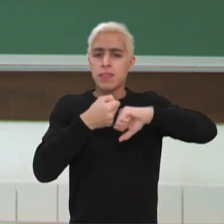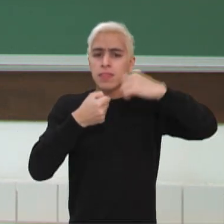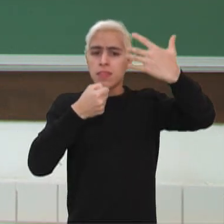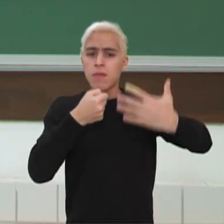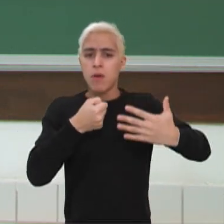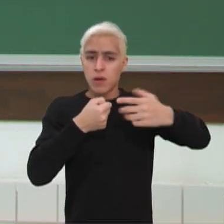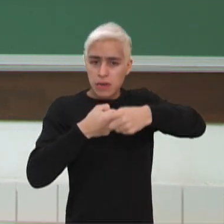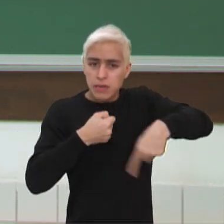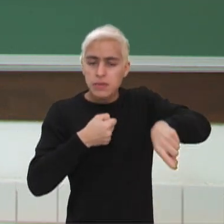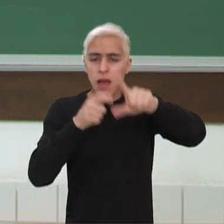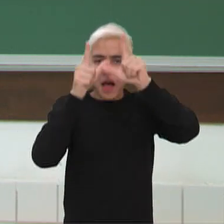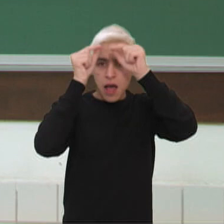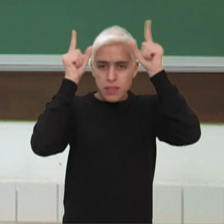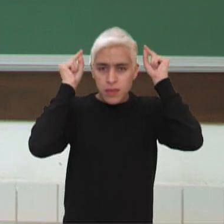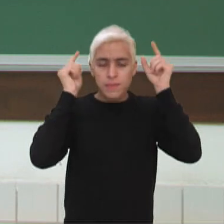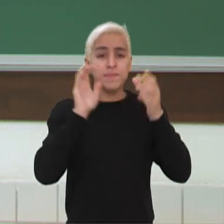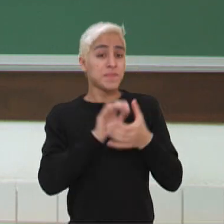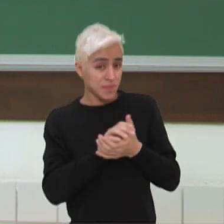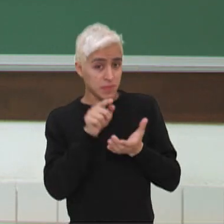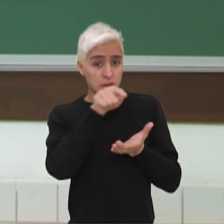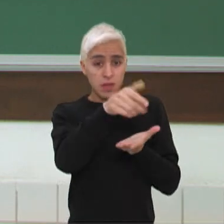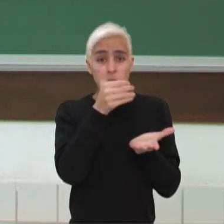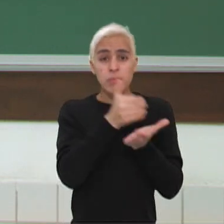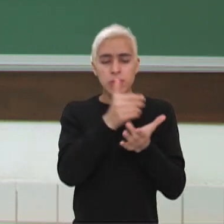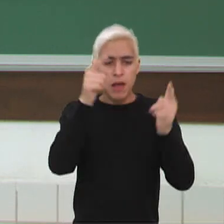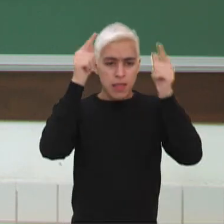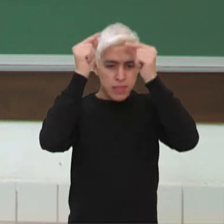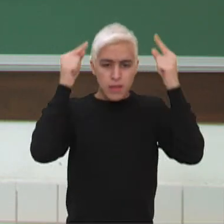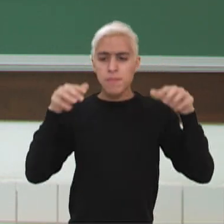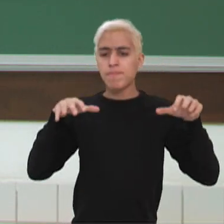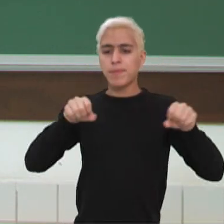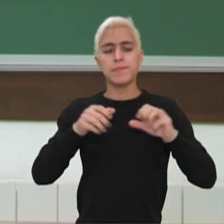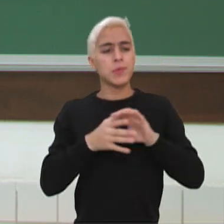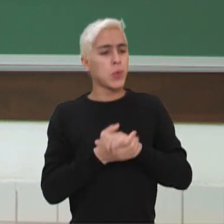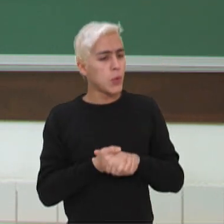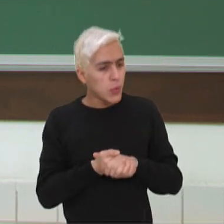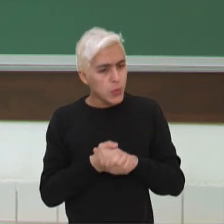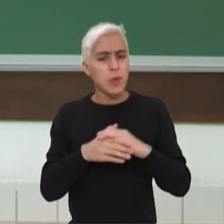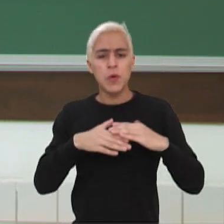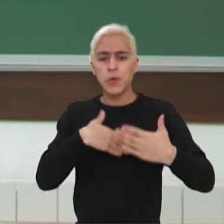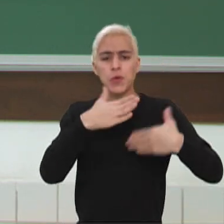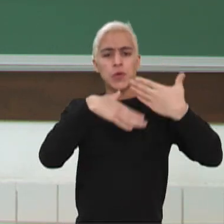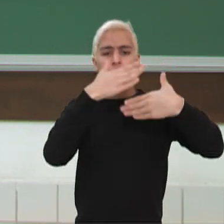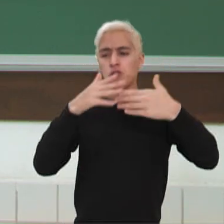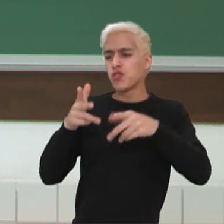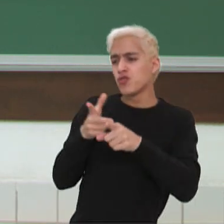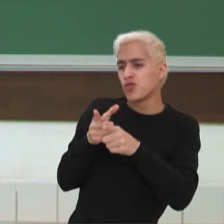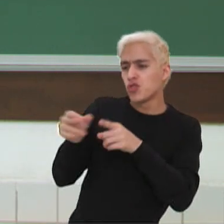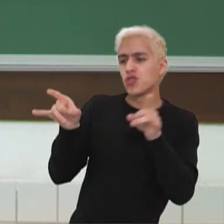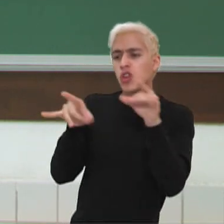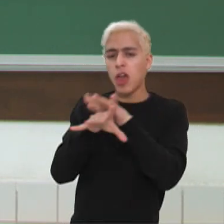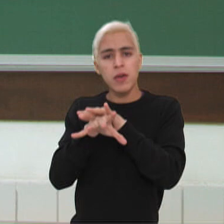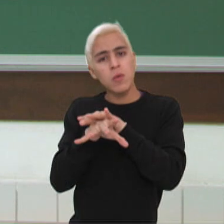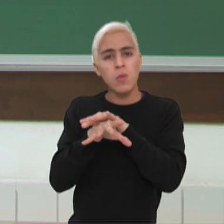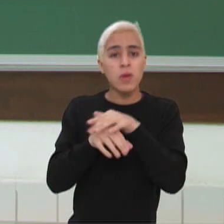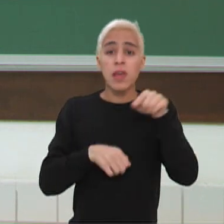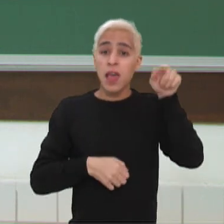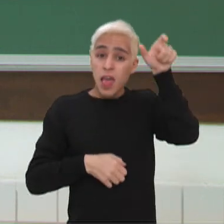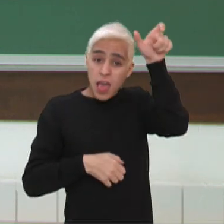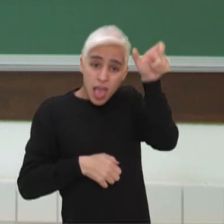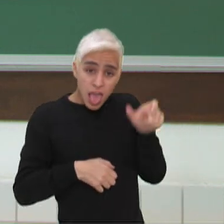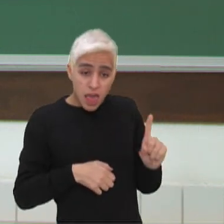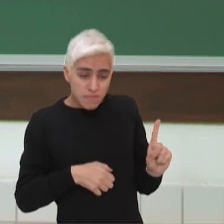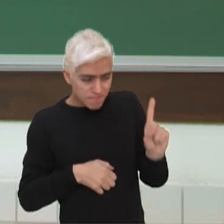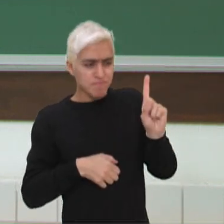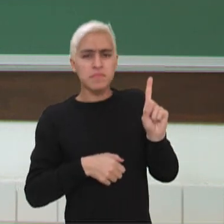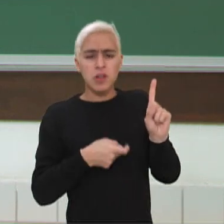ateniense. Então ele pegou Atenas nesse auge, depois das guerras médicas, e conseguiu administrar